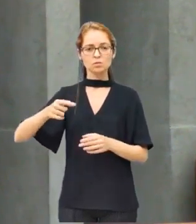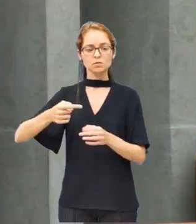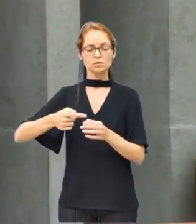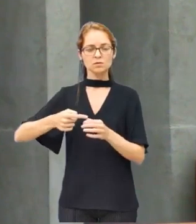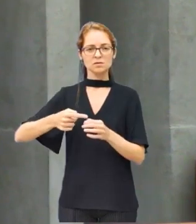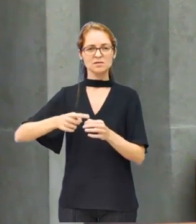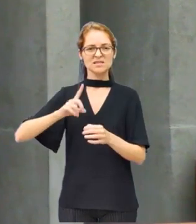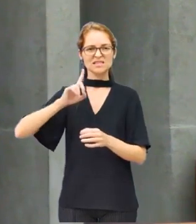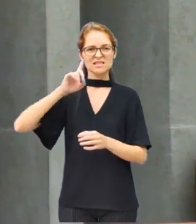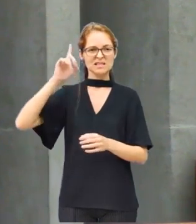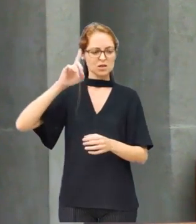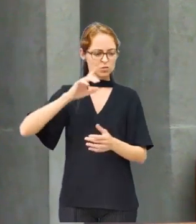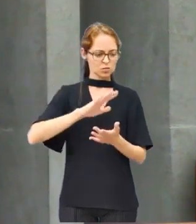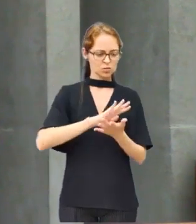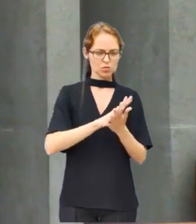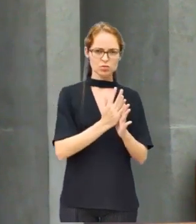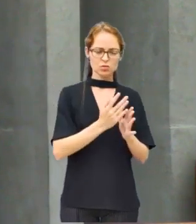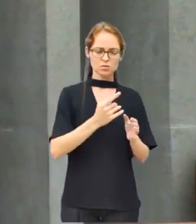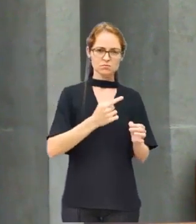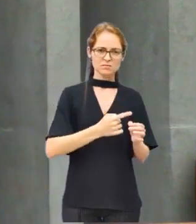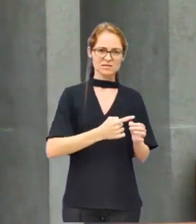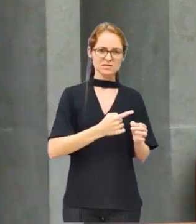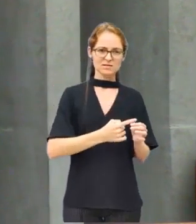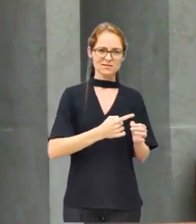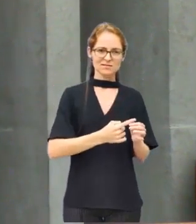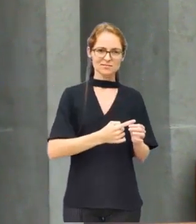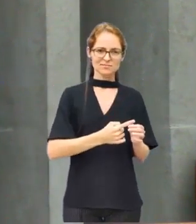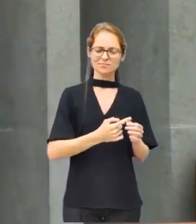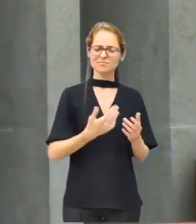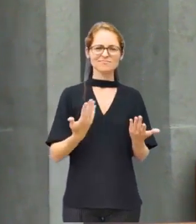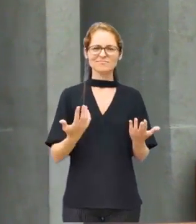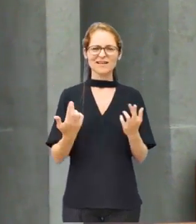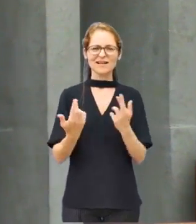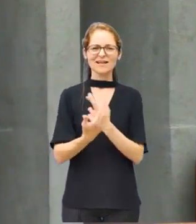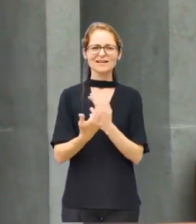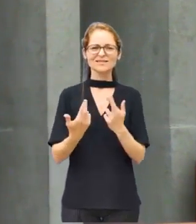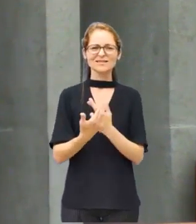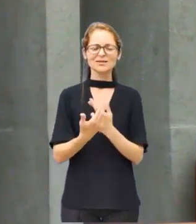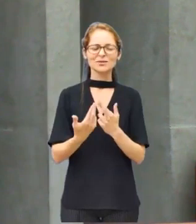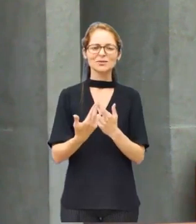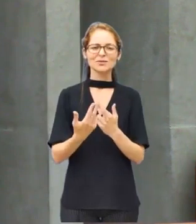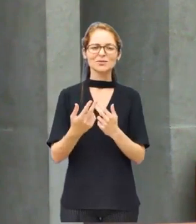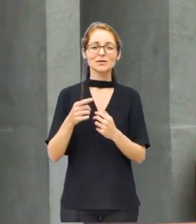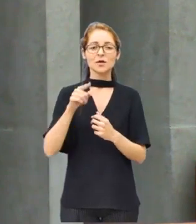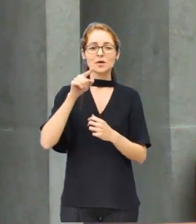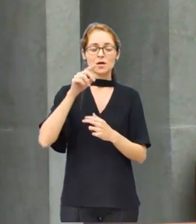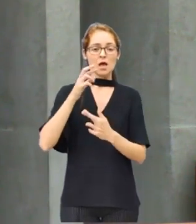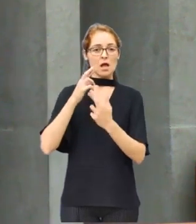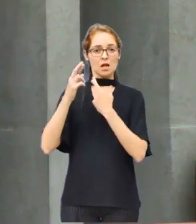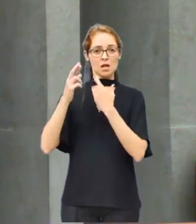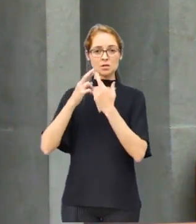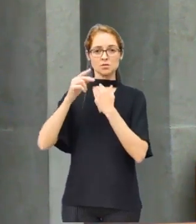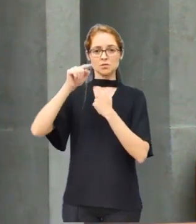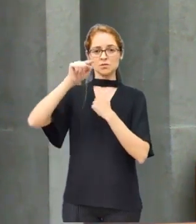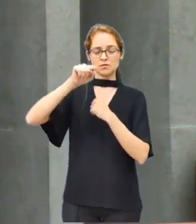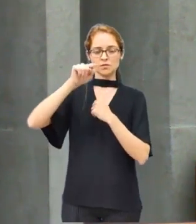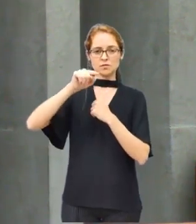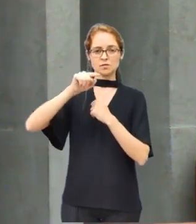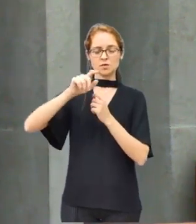destruiu cidades por conta de pecado. Qual a relação que você tem tido com a santidade de Deus?